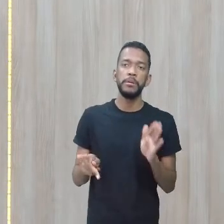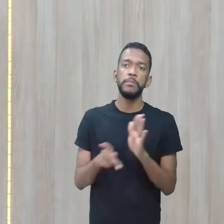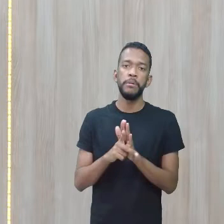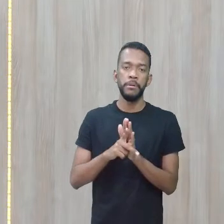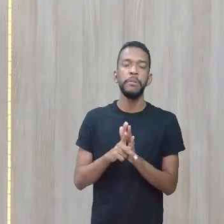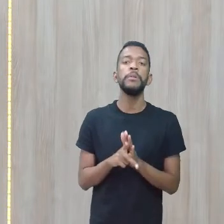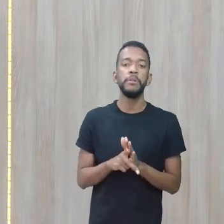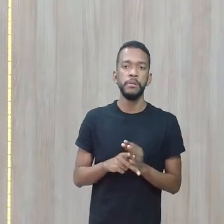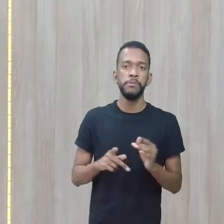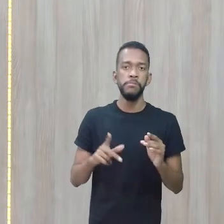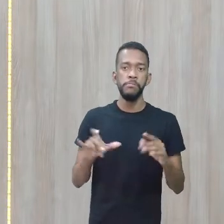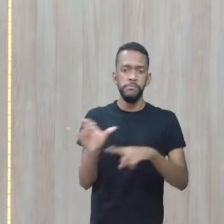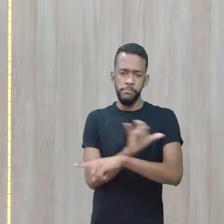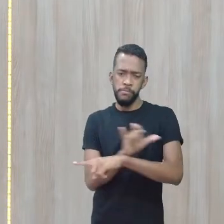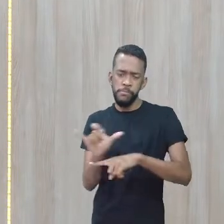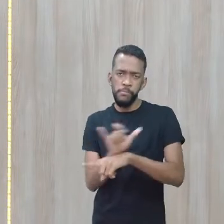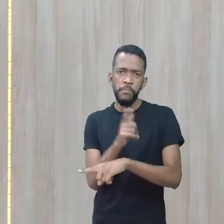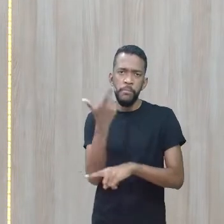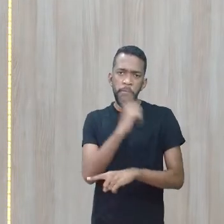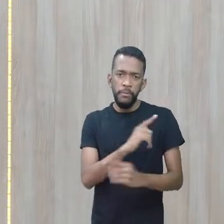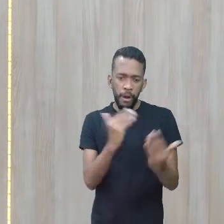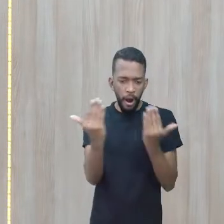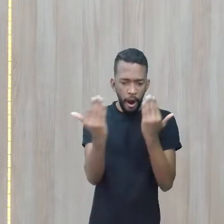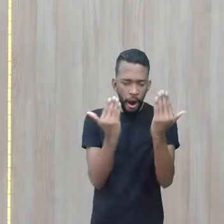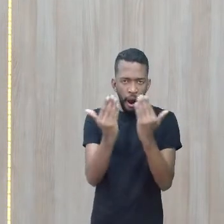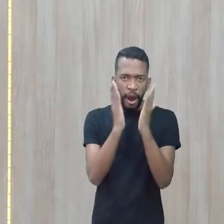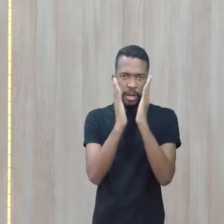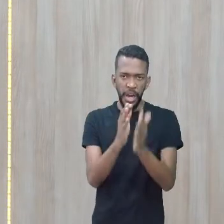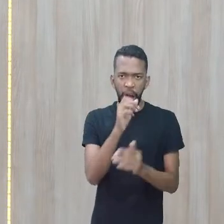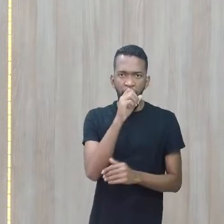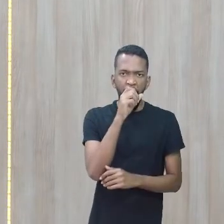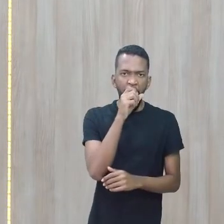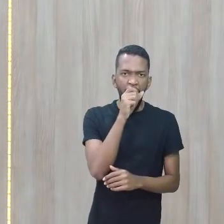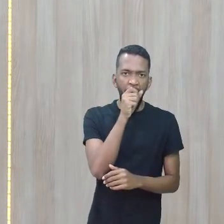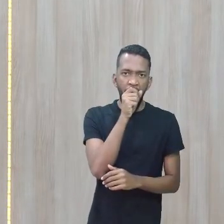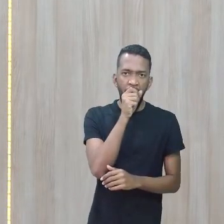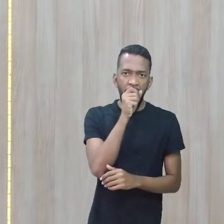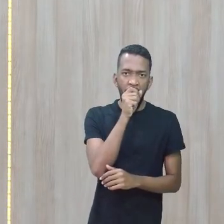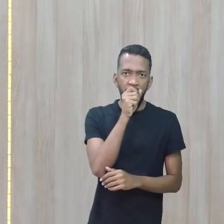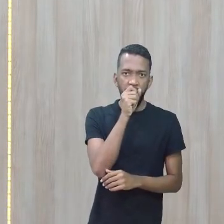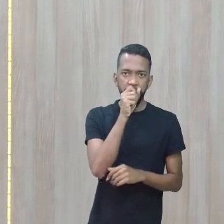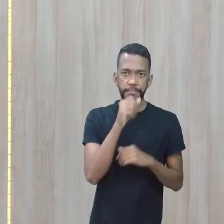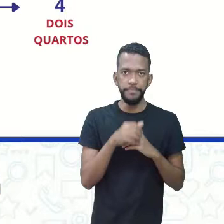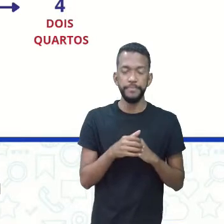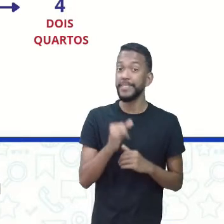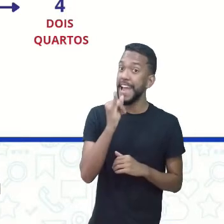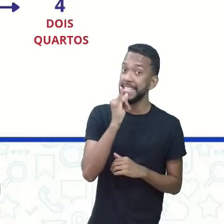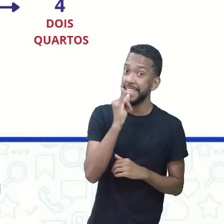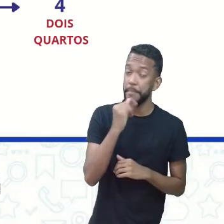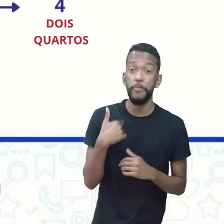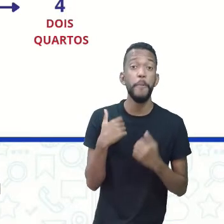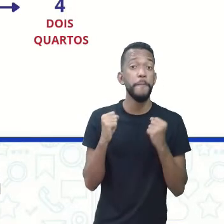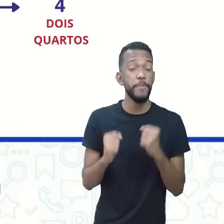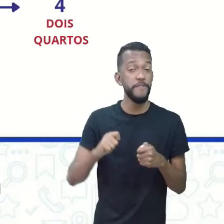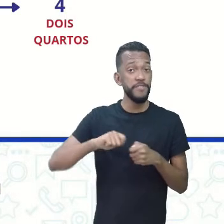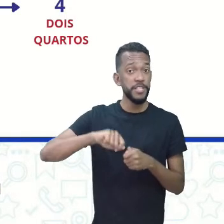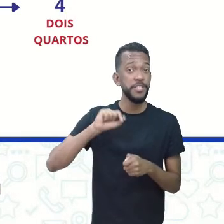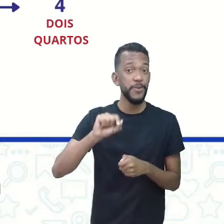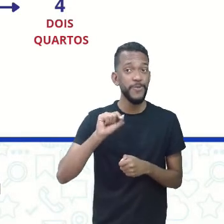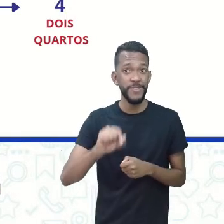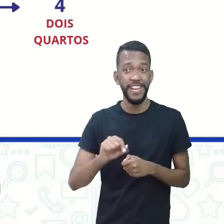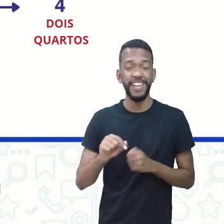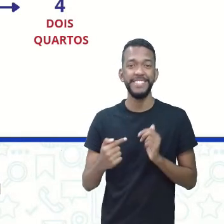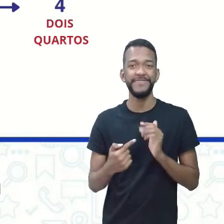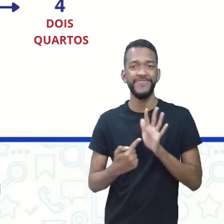ter para poder fazer essa comparação entre esses valores. Vê, eu posso fazer a fração equivalente